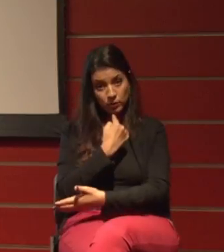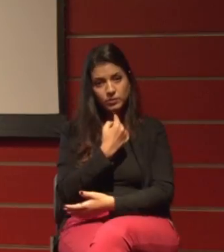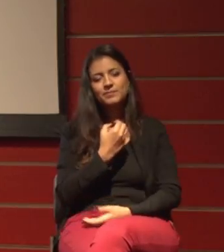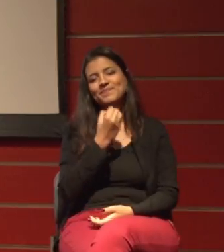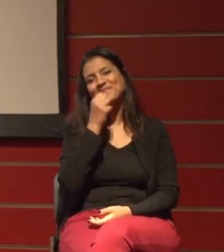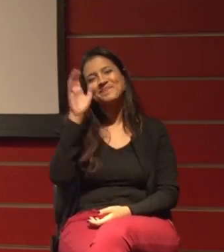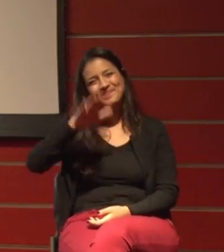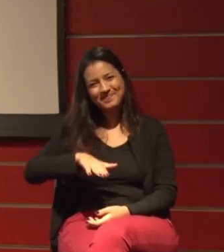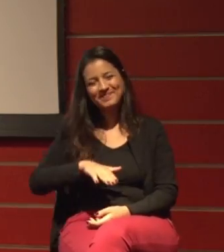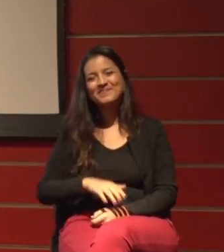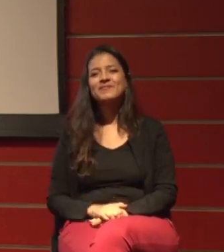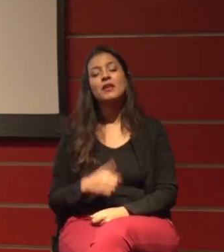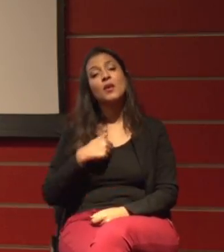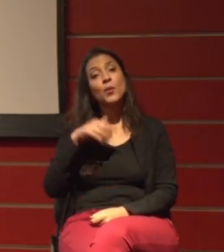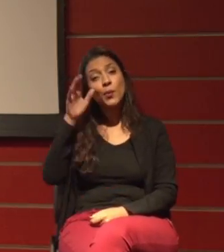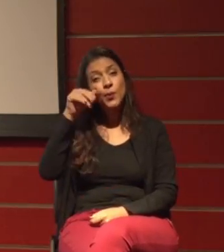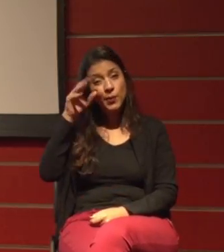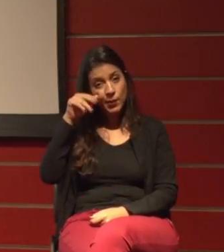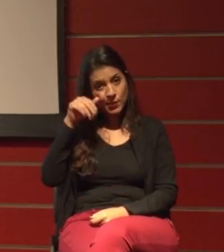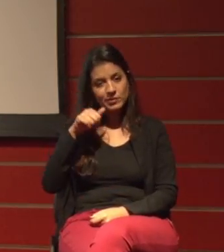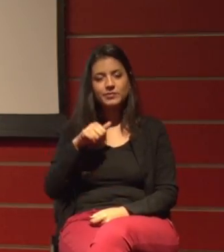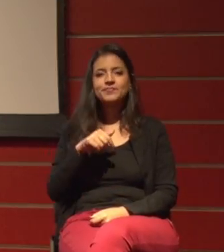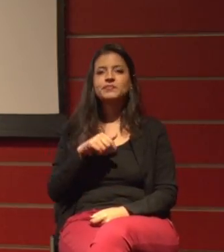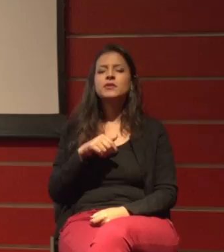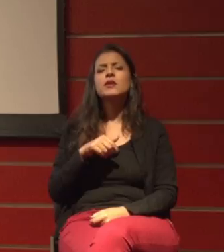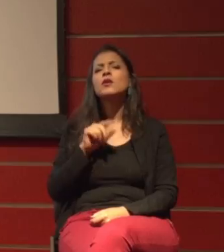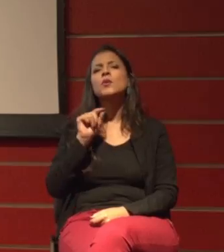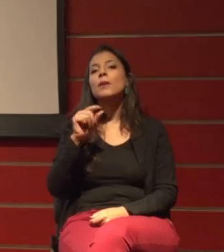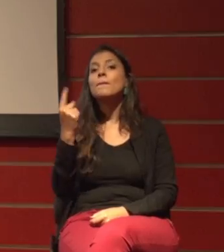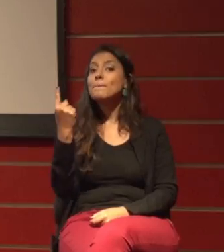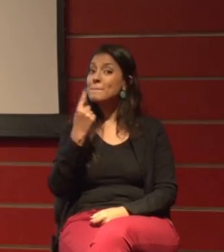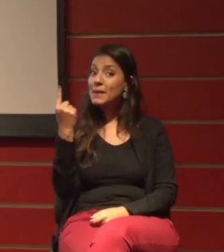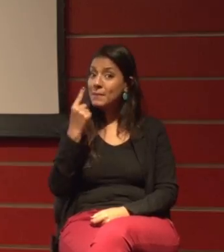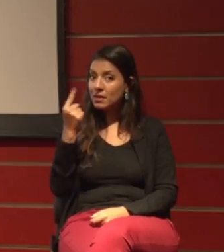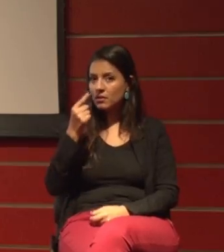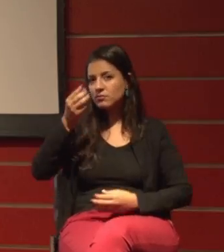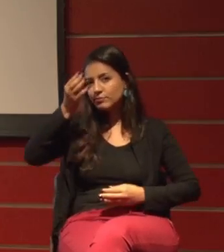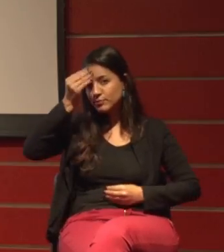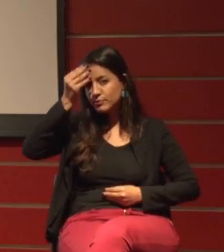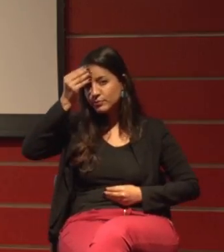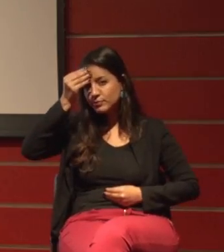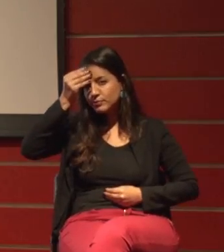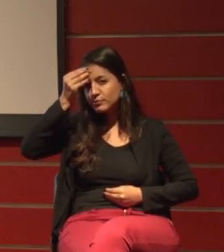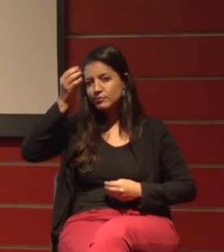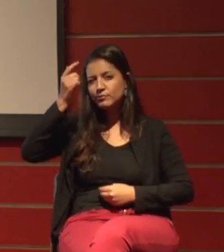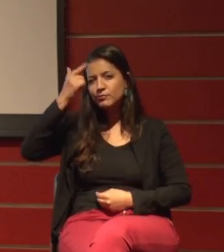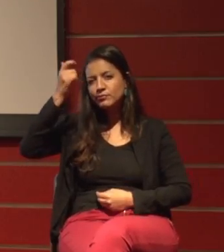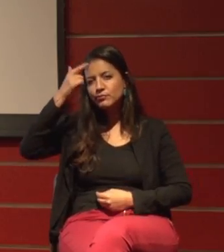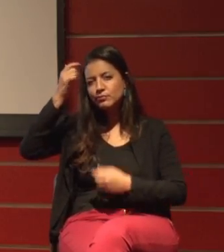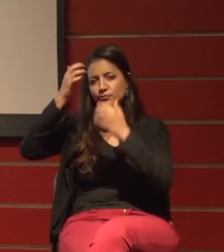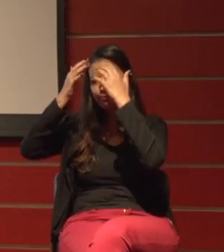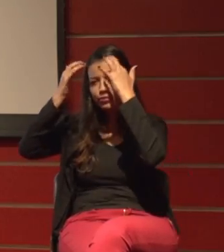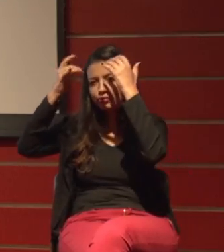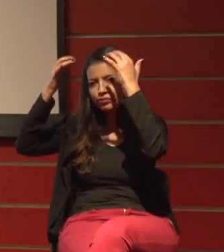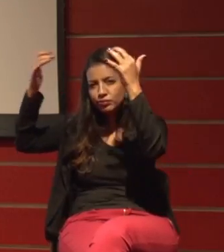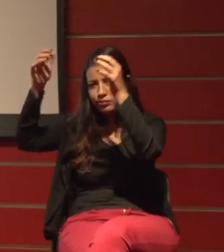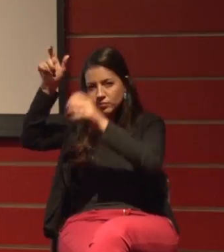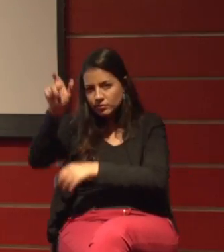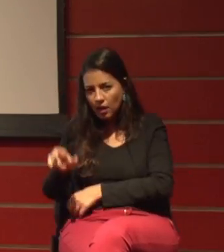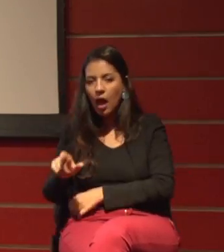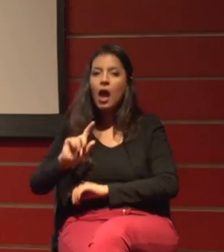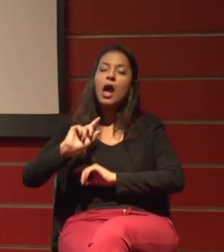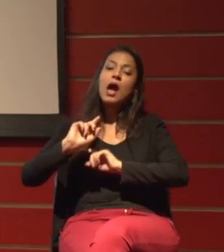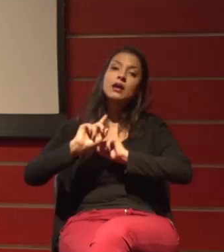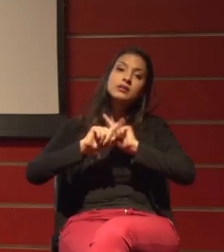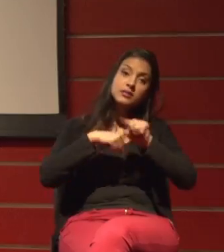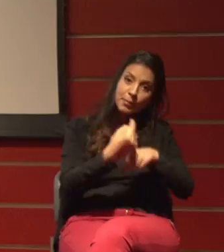também se você normalmente trabalha a primeira personagem ou se você tem o costume de desenvolver a personagem para depois